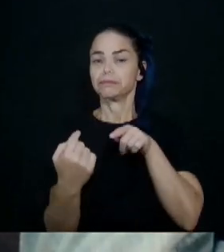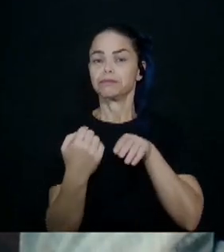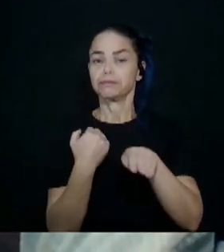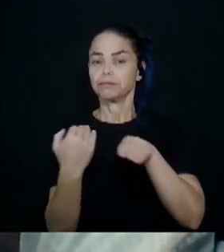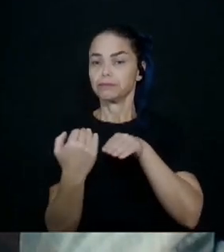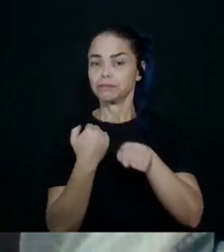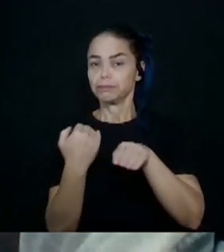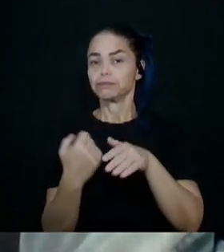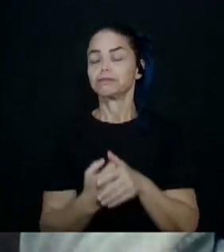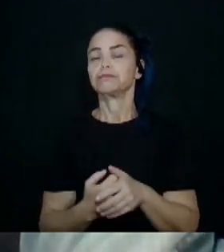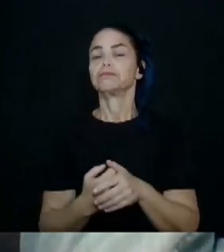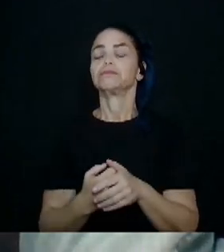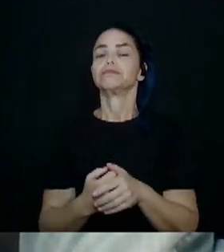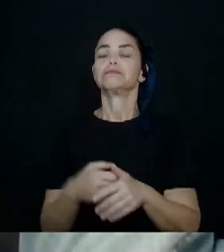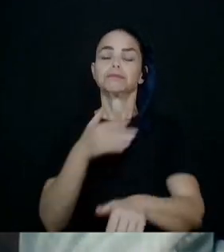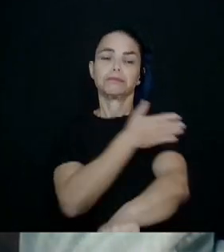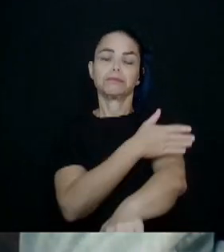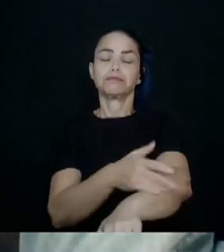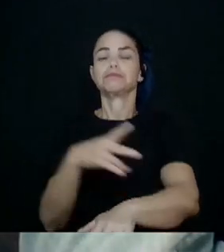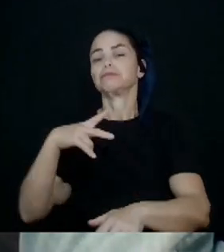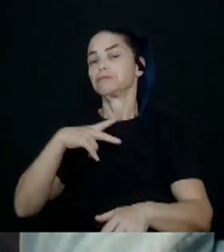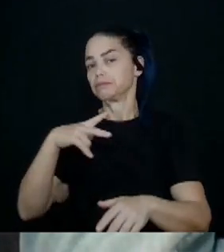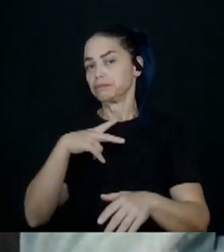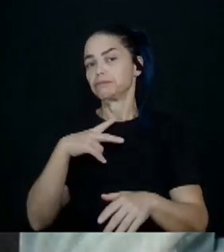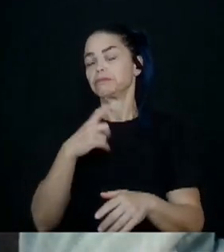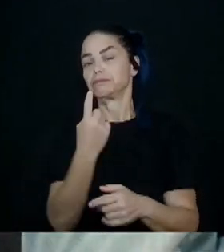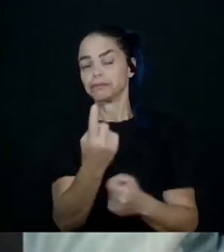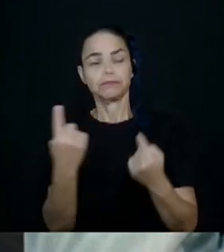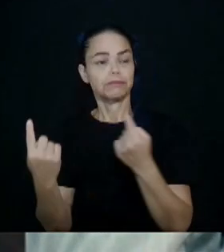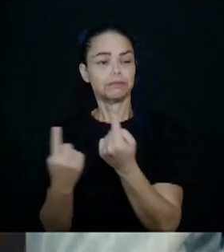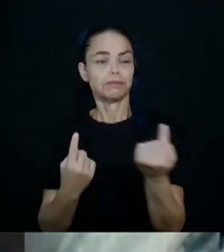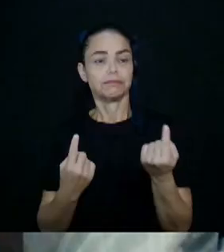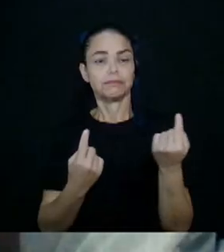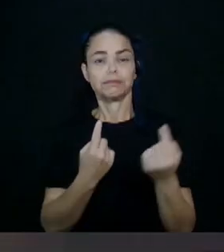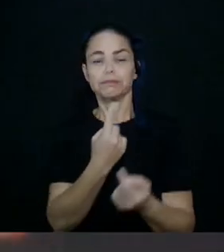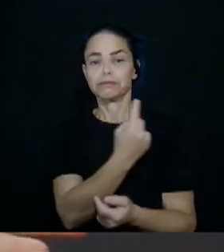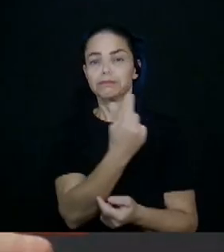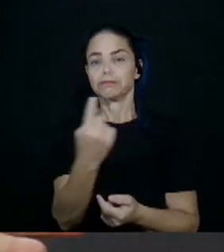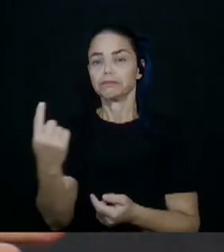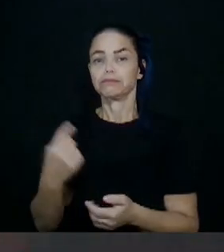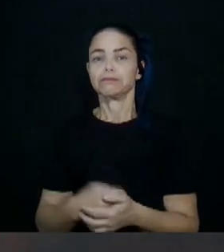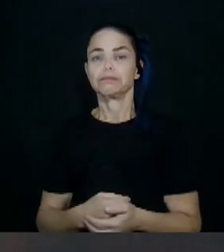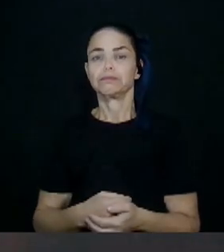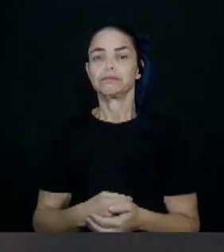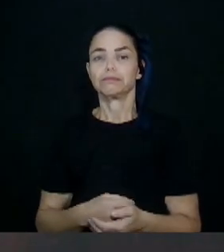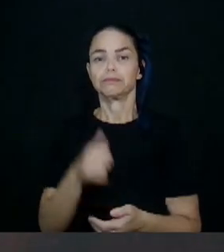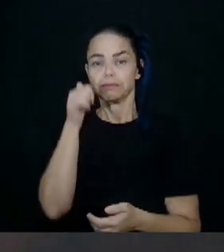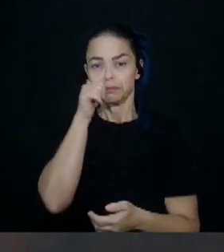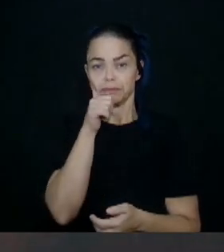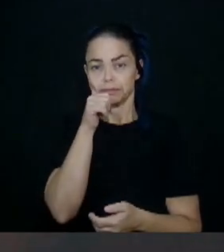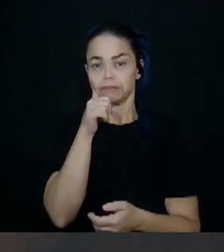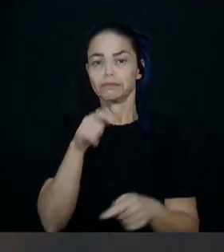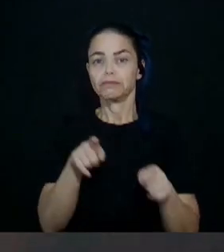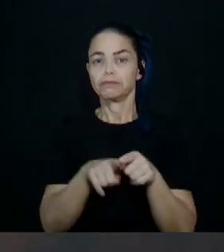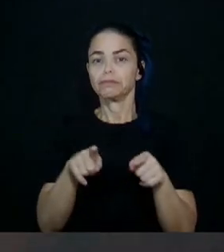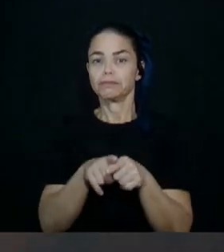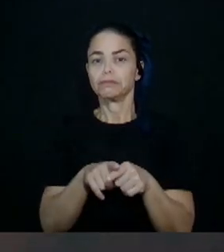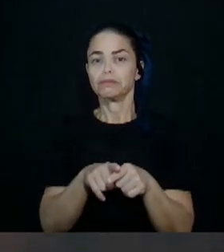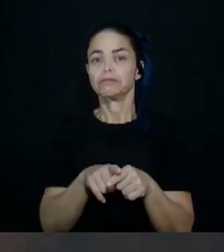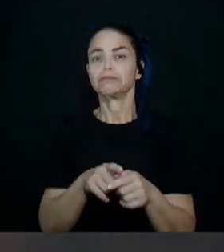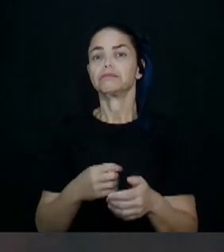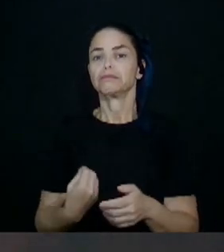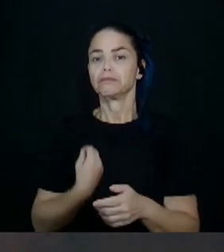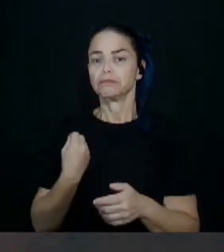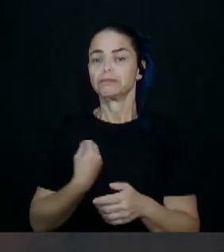ao comportamento individual ali da pessoa. Aproveitando, não é só mulher, nós estamos falando também nós estamos vivendo mais, nós